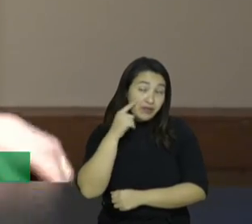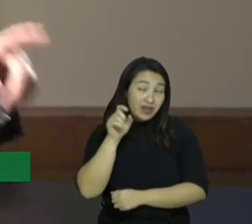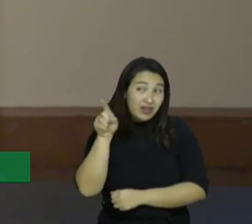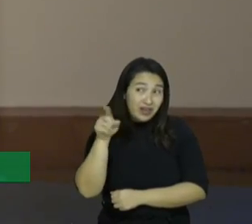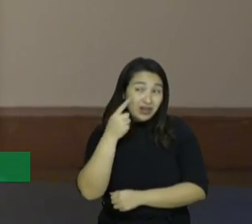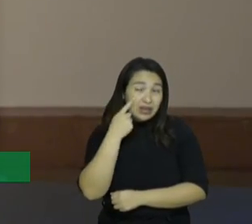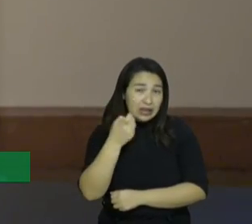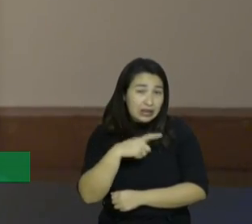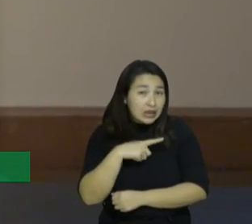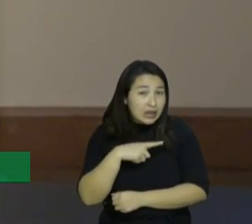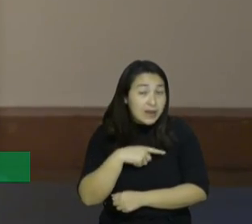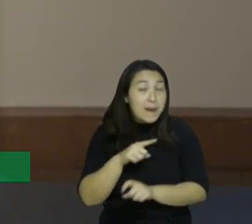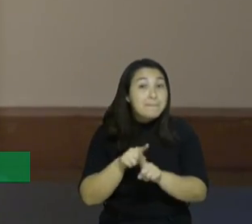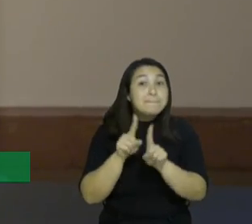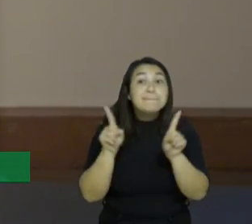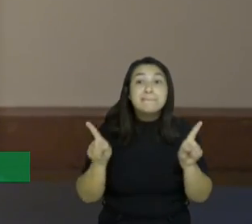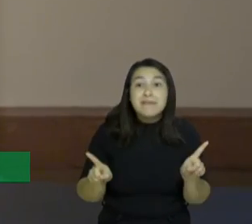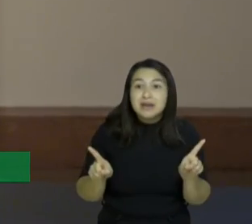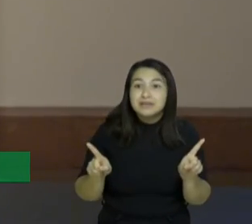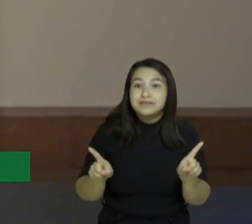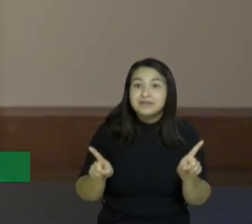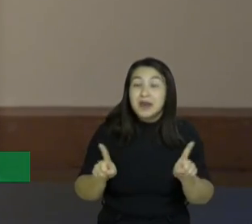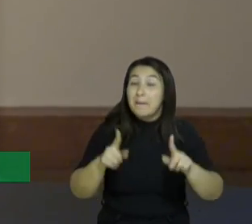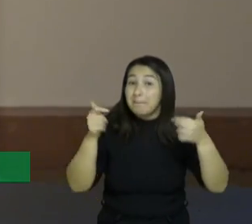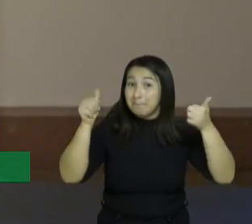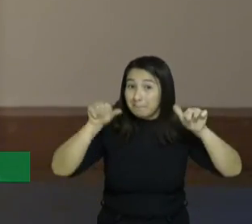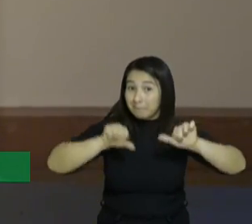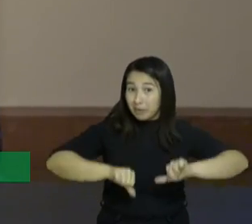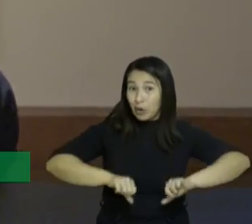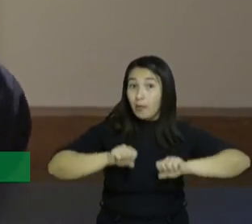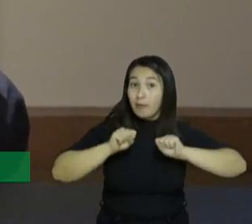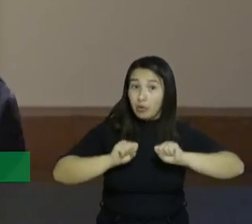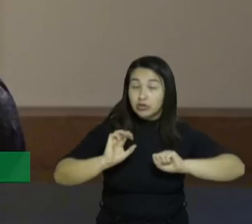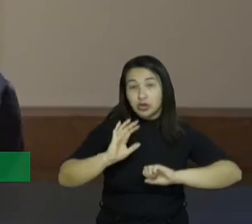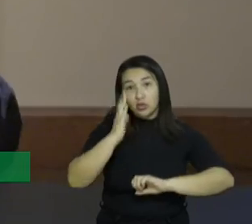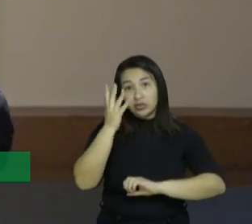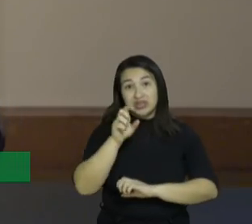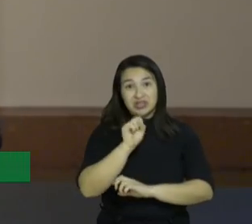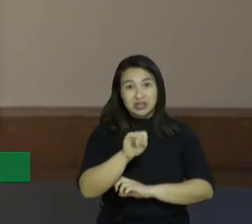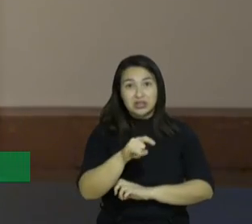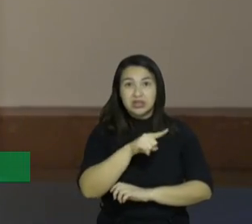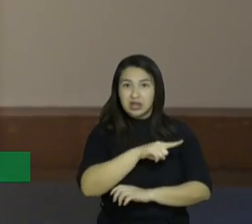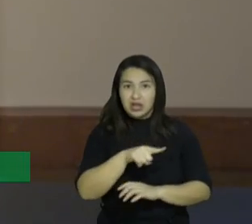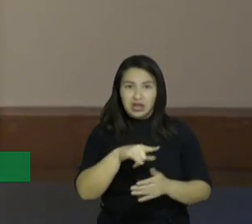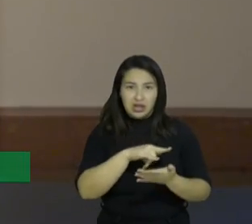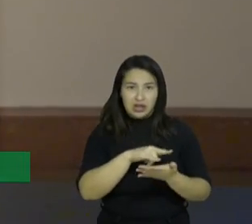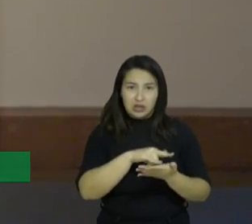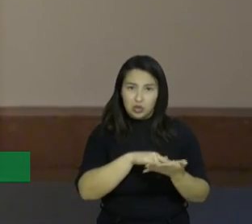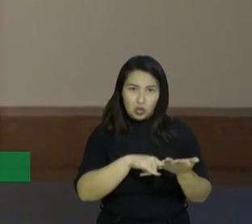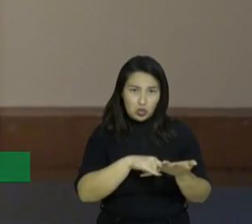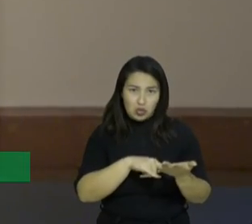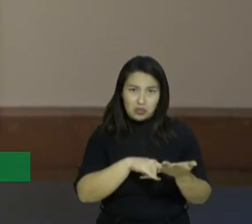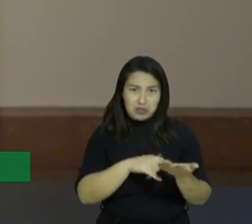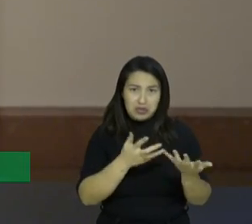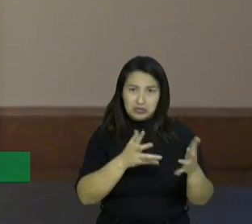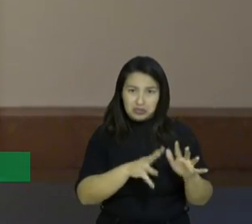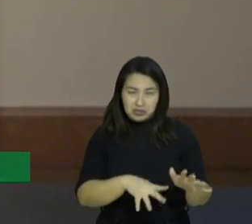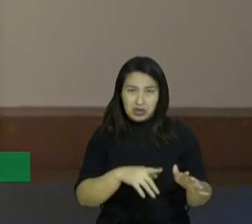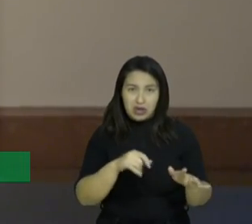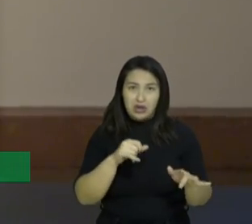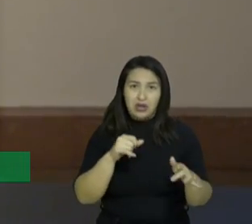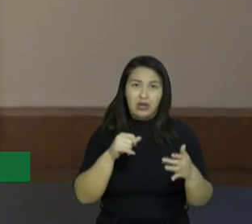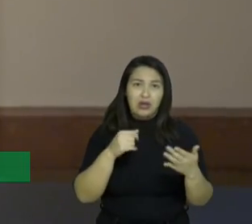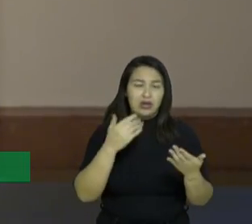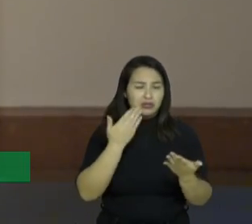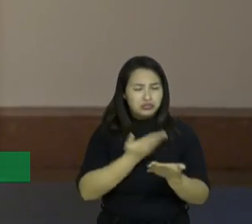mas né No pior dos casos né se O Acordo como um todo com seus três pilares eh mesmo revisado com